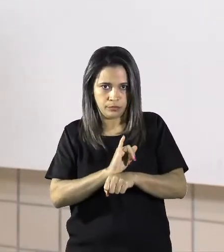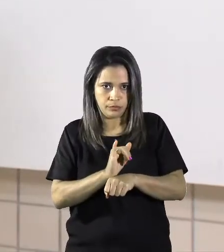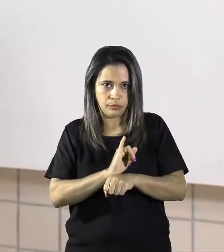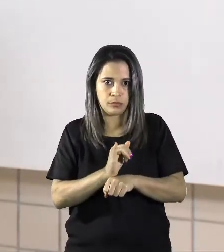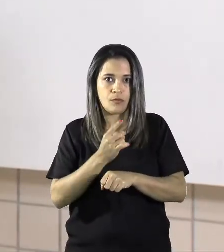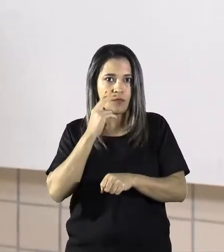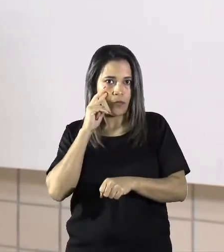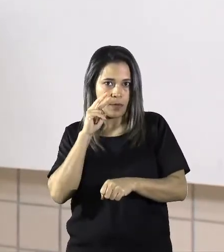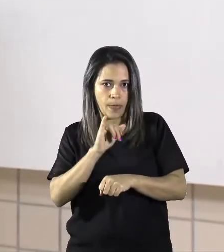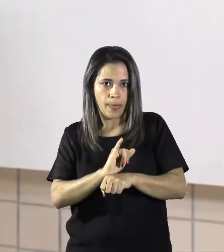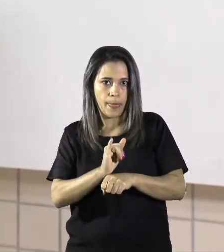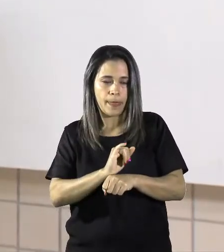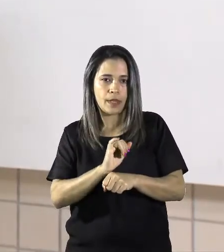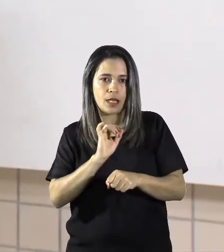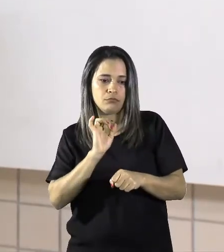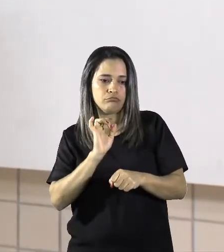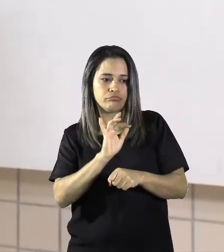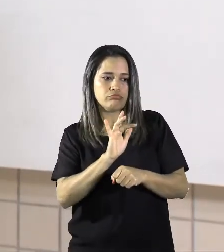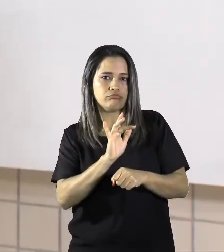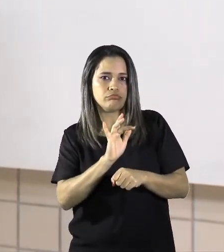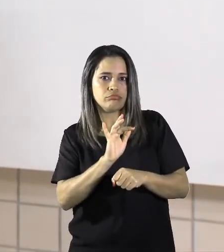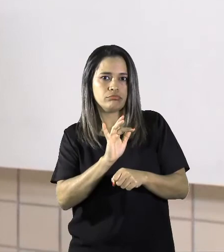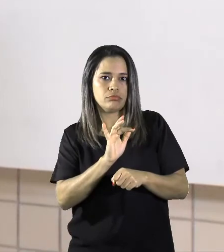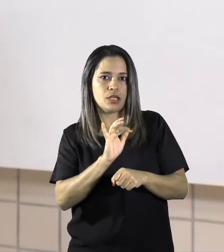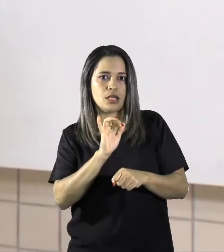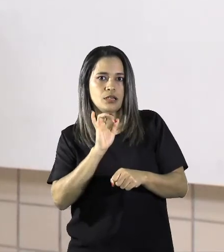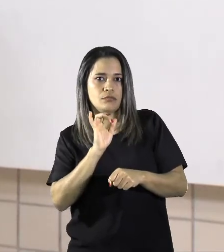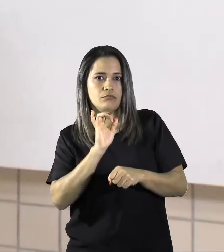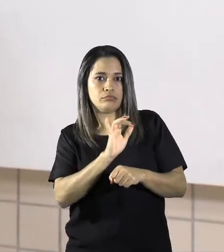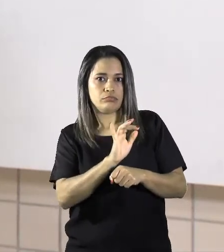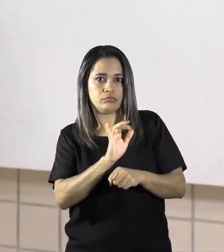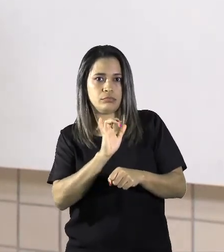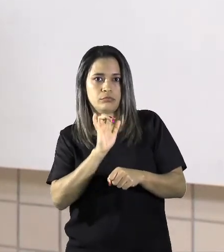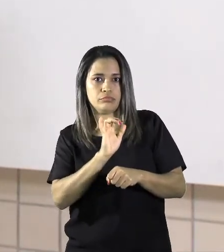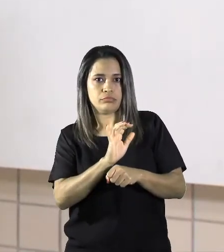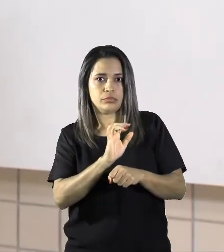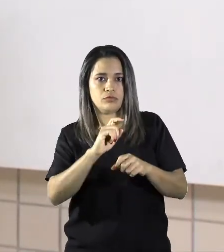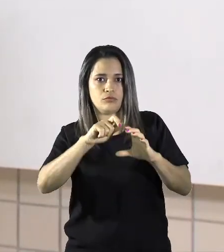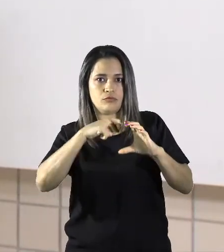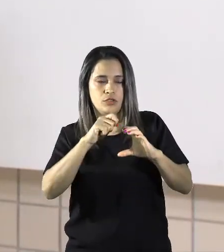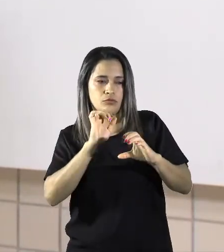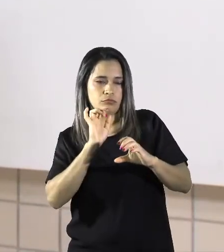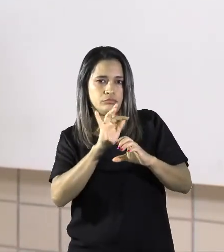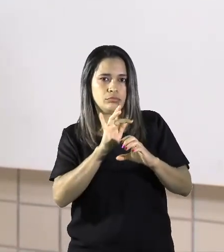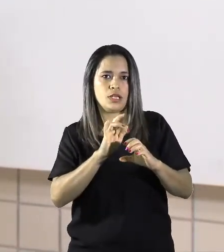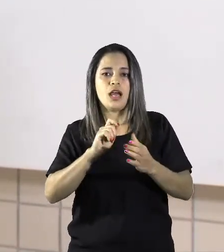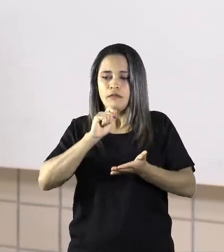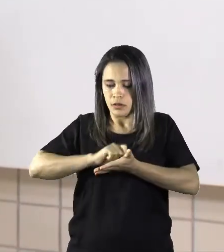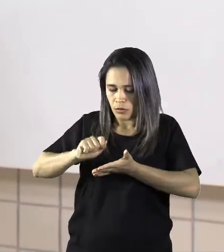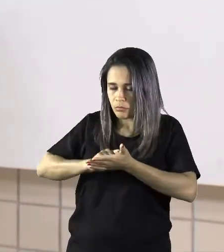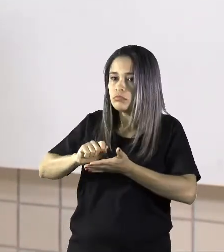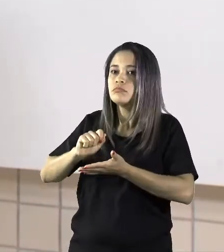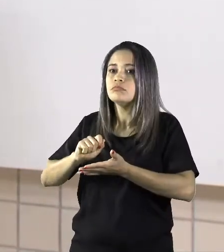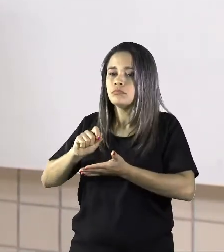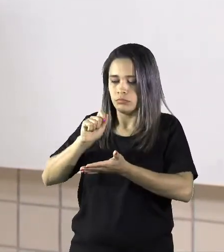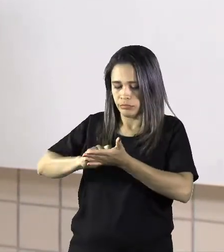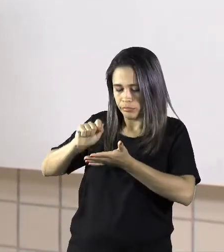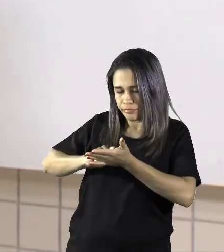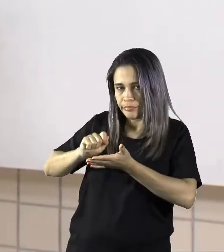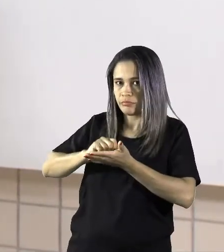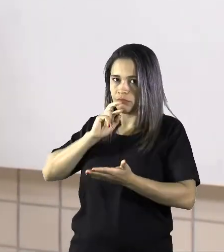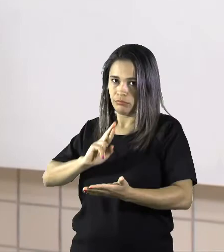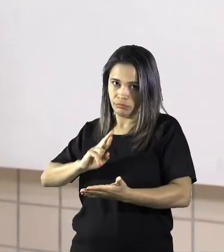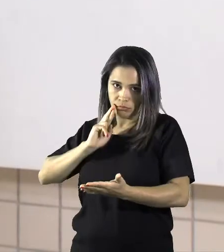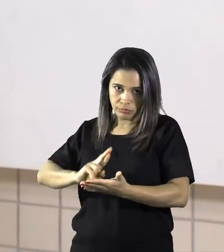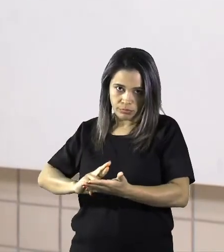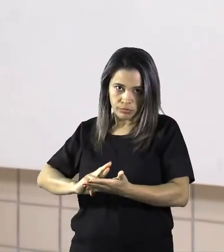assistir às aulas e dar pausa lá no vídeo a cada questão e copiar as questões no caderno e responder, tá?